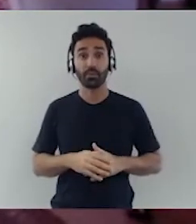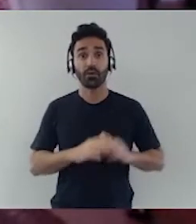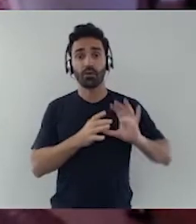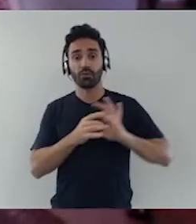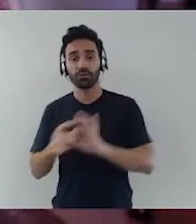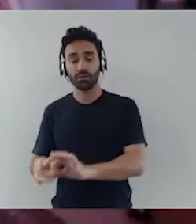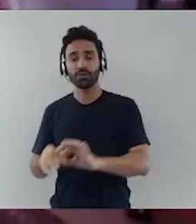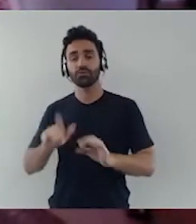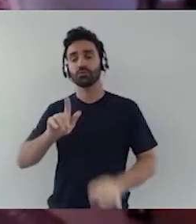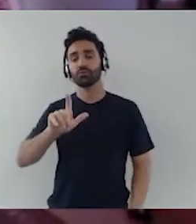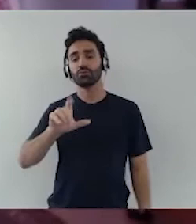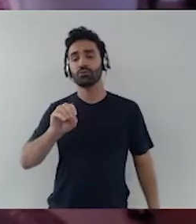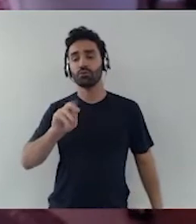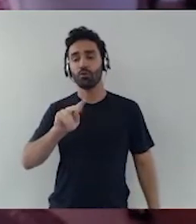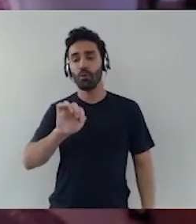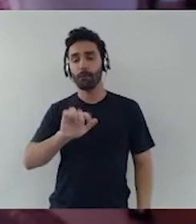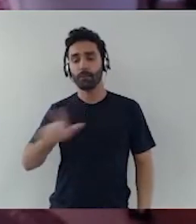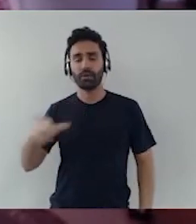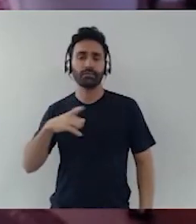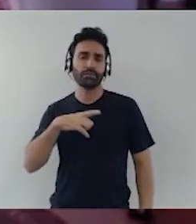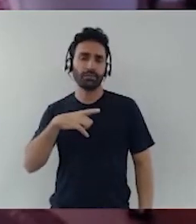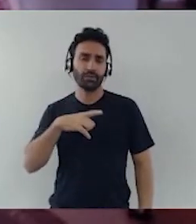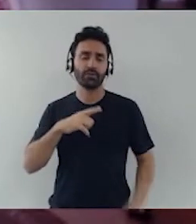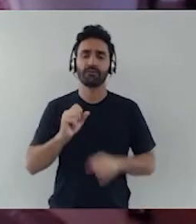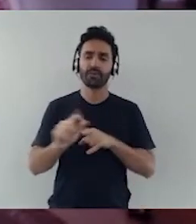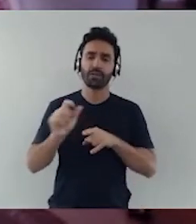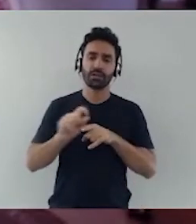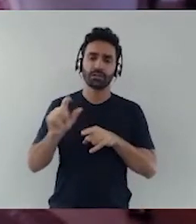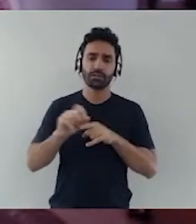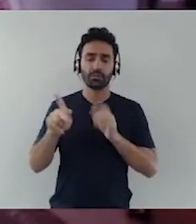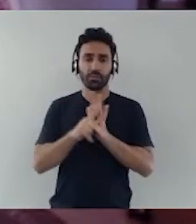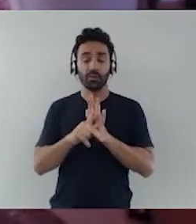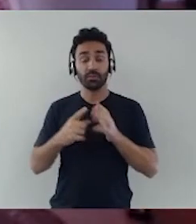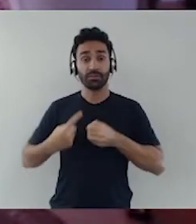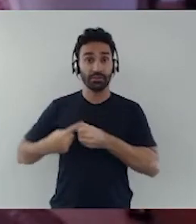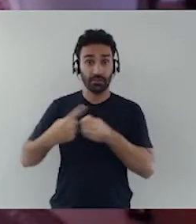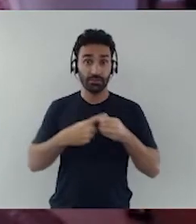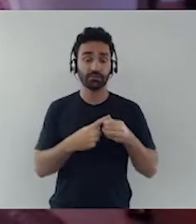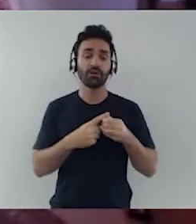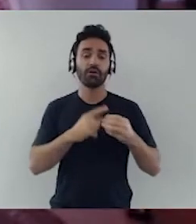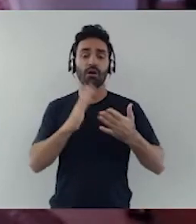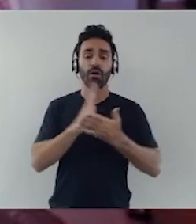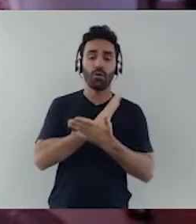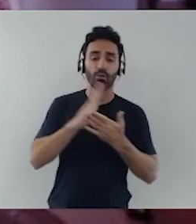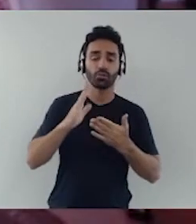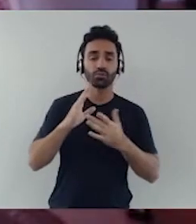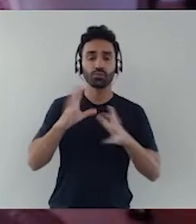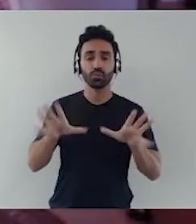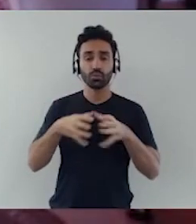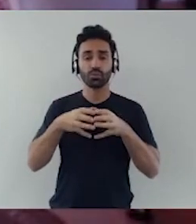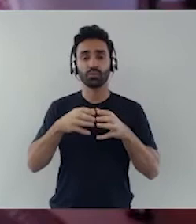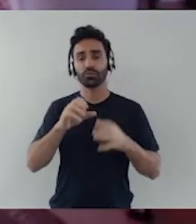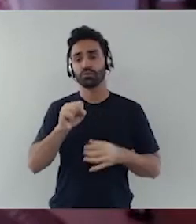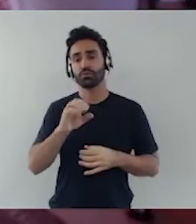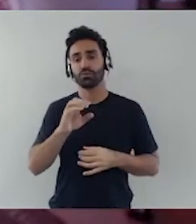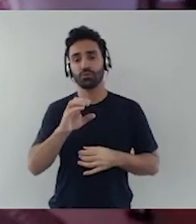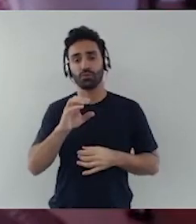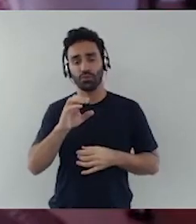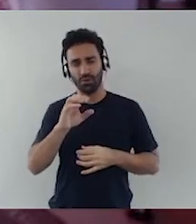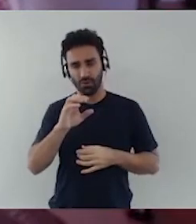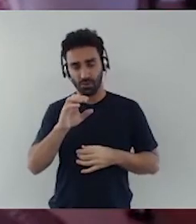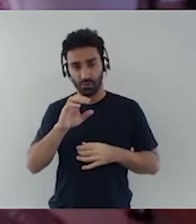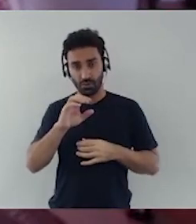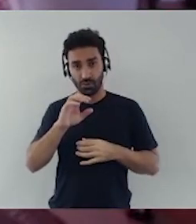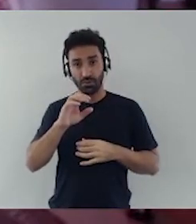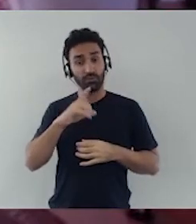de crescente mercantilização e financiarização das cidades, certos grupos socioeconômicos têm historicamente